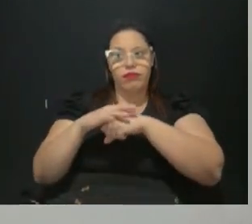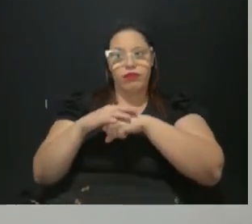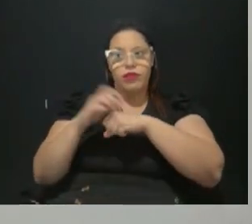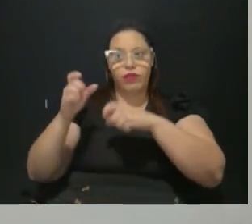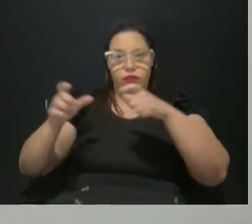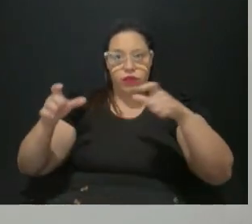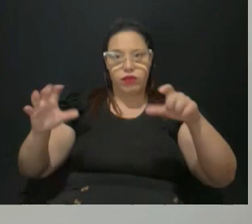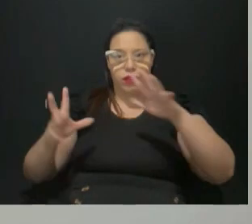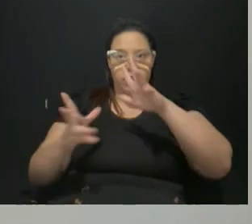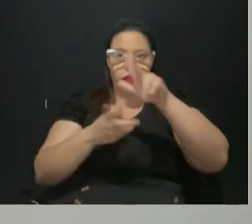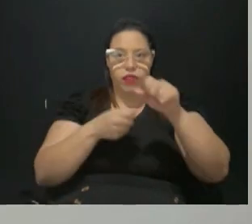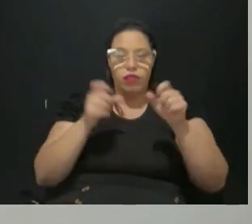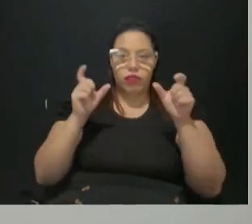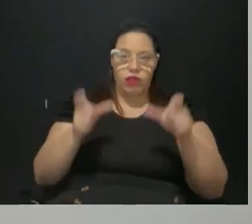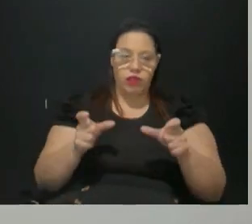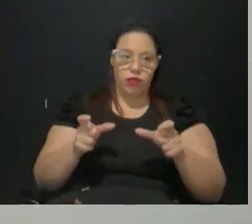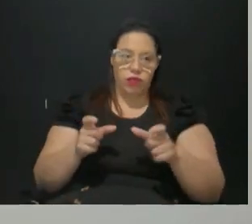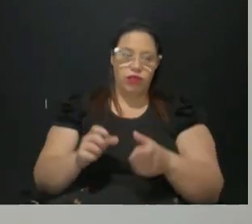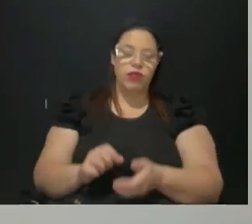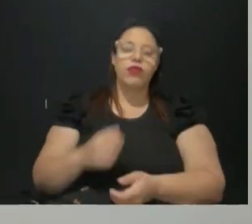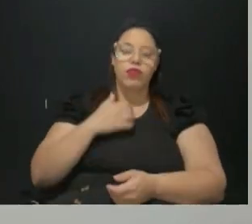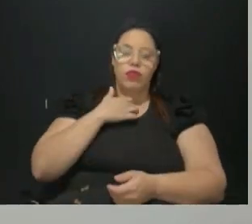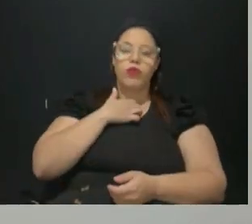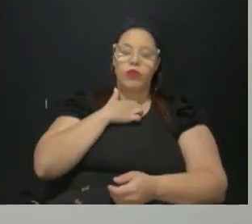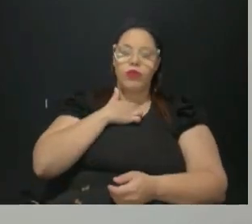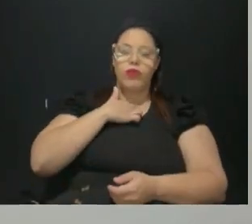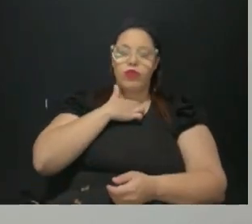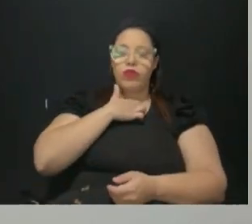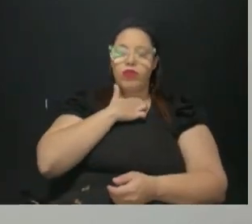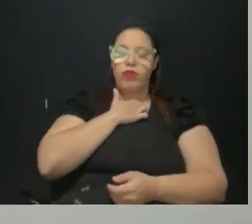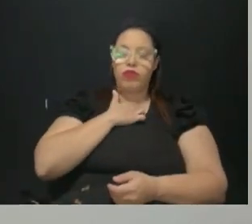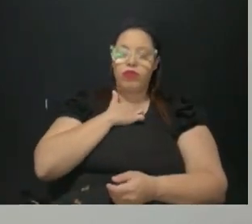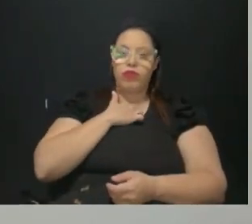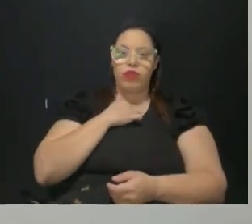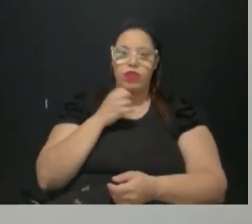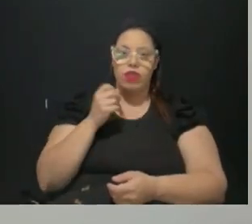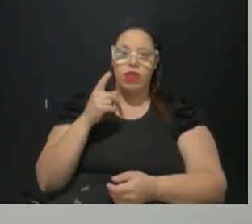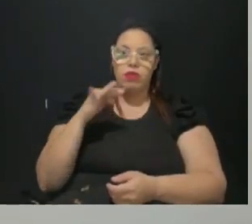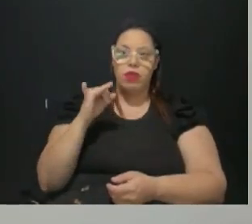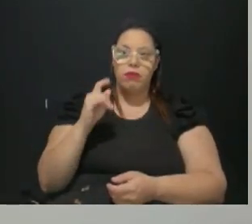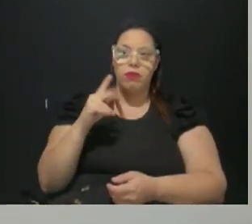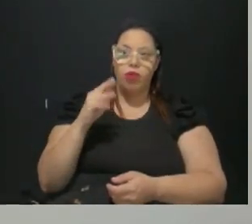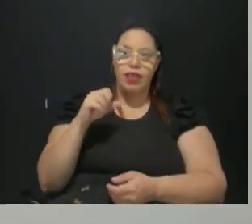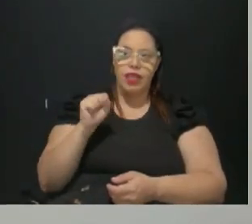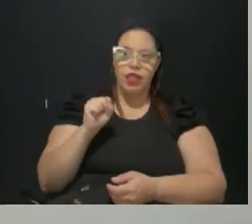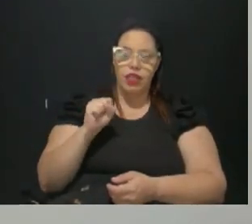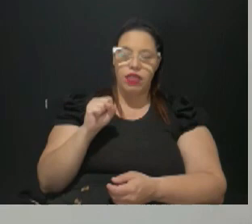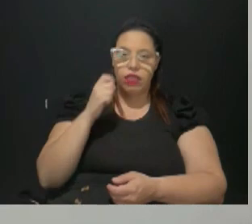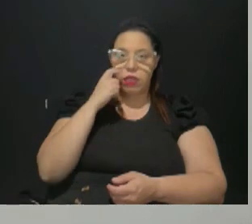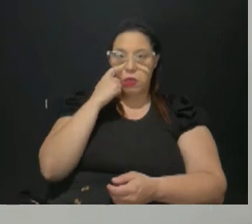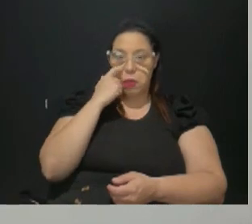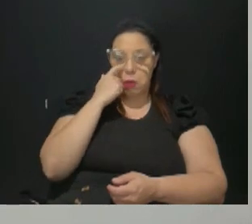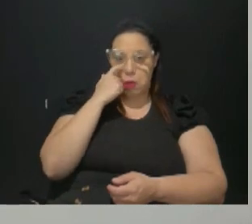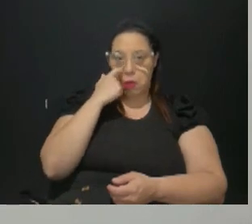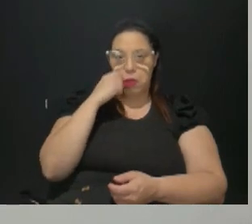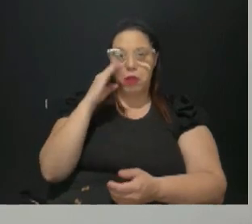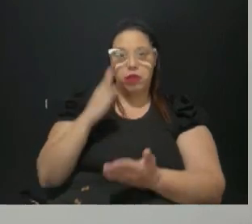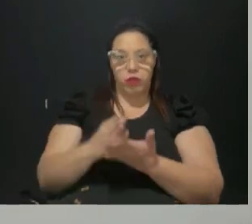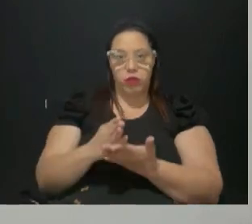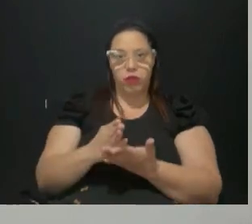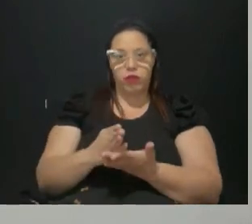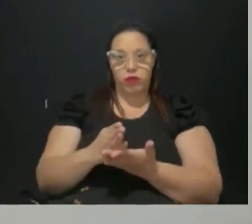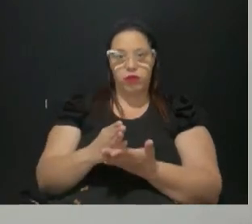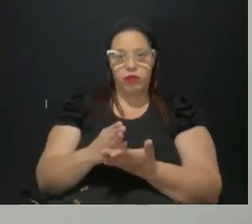vários locais do mundo ao mesmo tempo, vários continentes do mundo ao mesmo tempo, e o mpox, ele pode ser que ele tenha essa